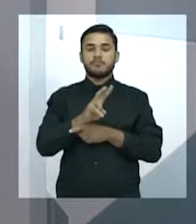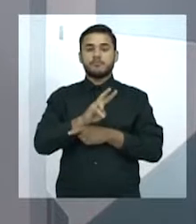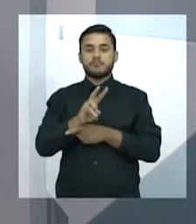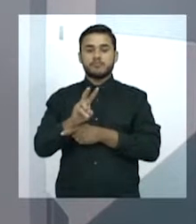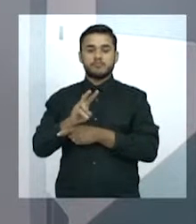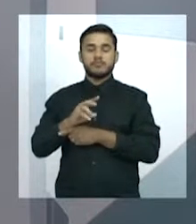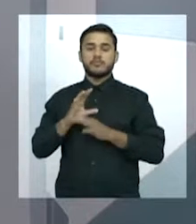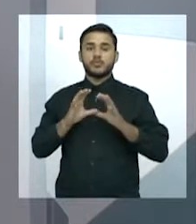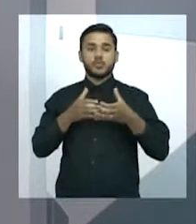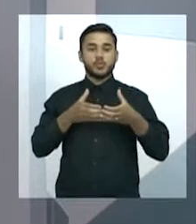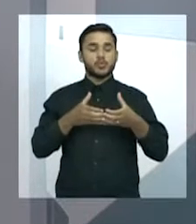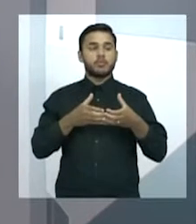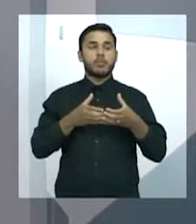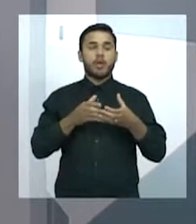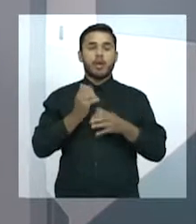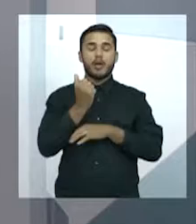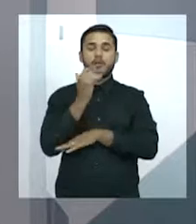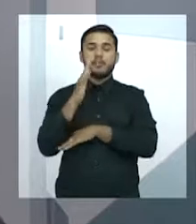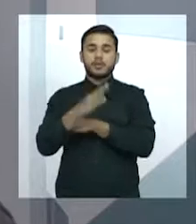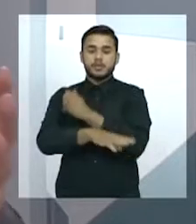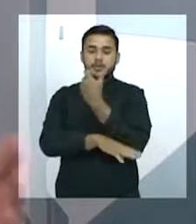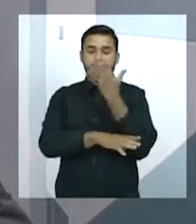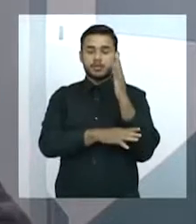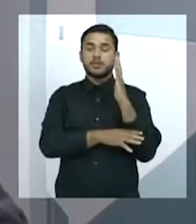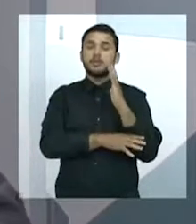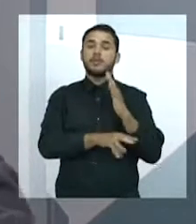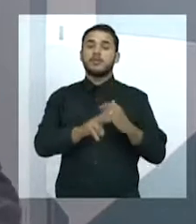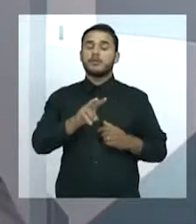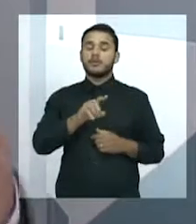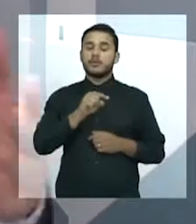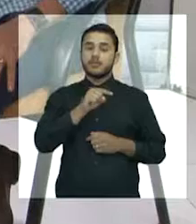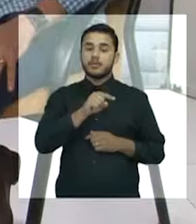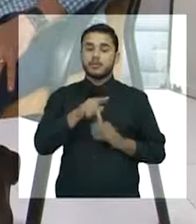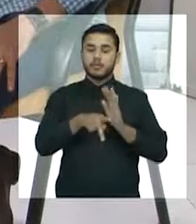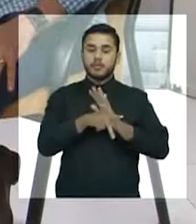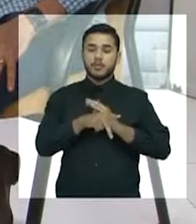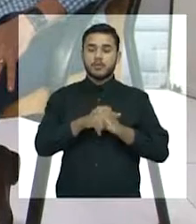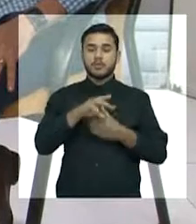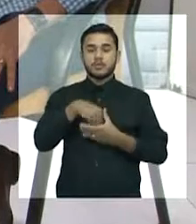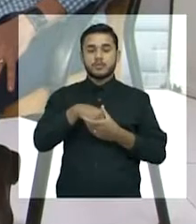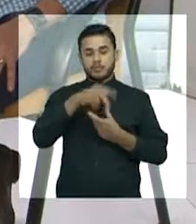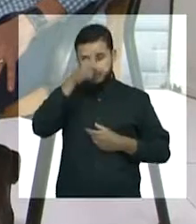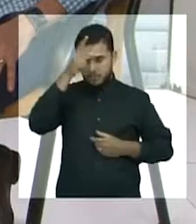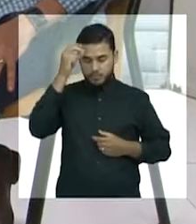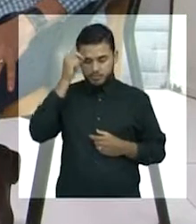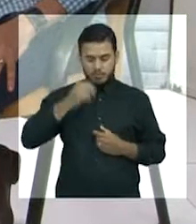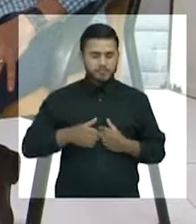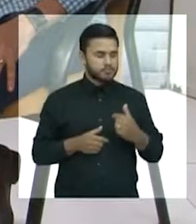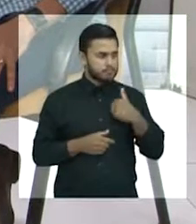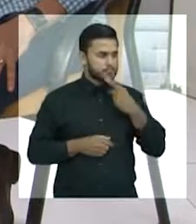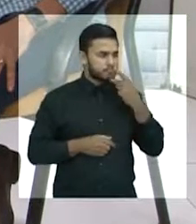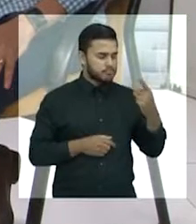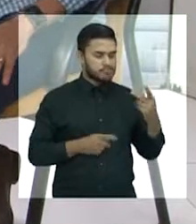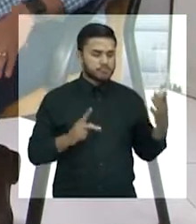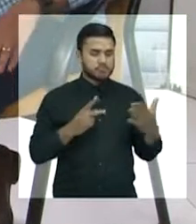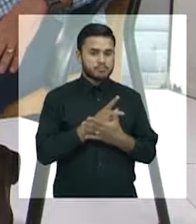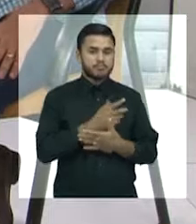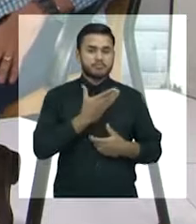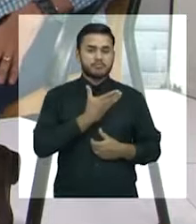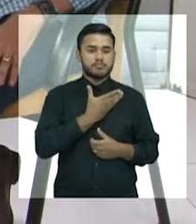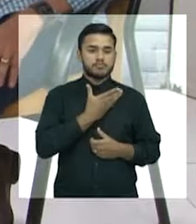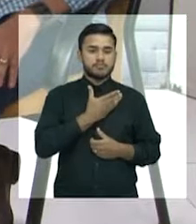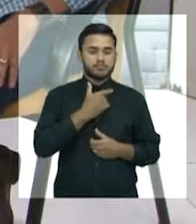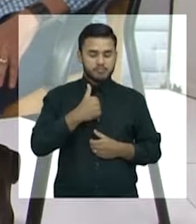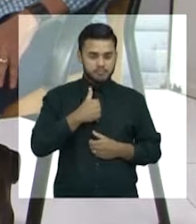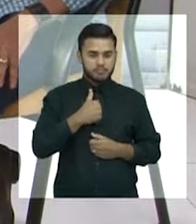Ambiental da Prefeitura de Fortaleza. Atahualpa, eu vou falar um caso que eu conheci, a pessoa faleceu, é um pedreiro